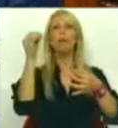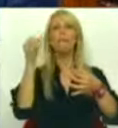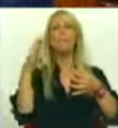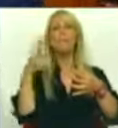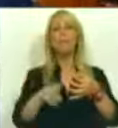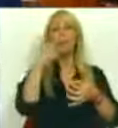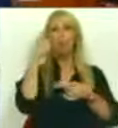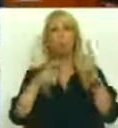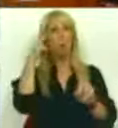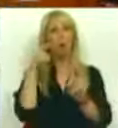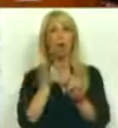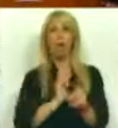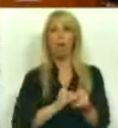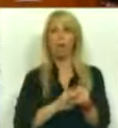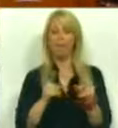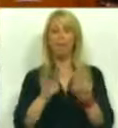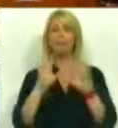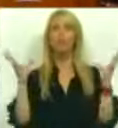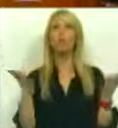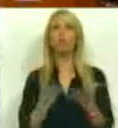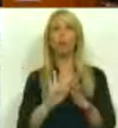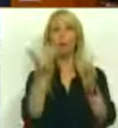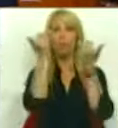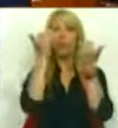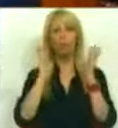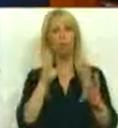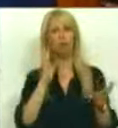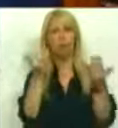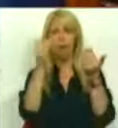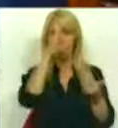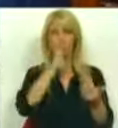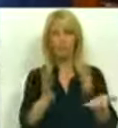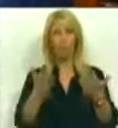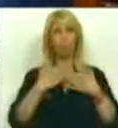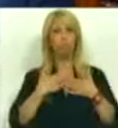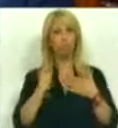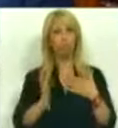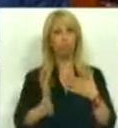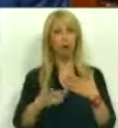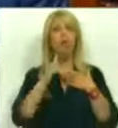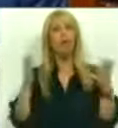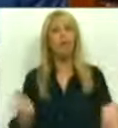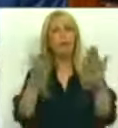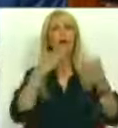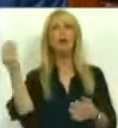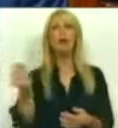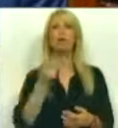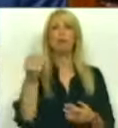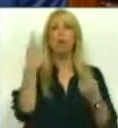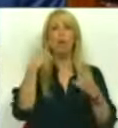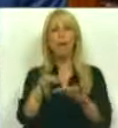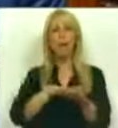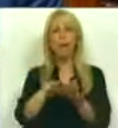destinatários. Em linhas gerais, e pela informação já veiculada pelo Governo, O Impulso Jovem assenta em 3